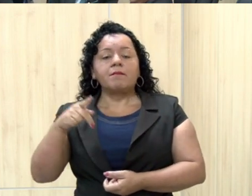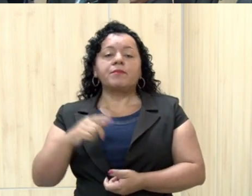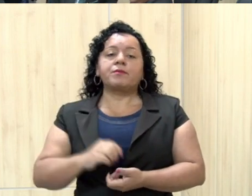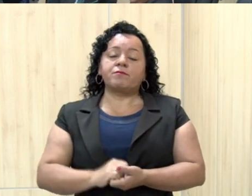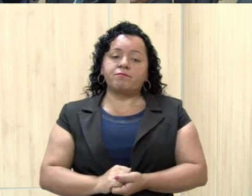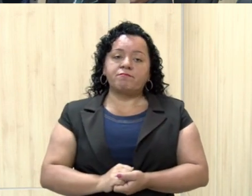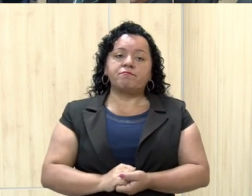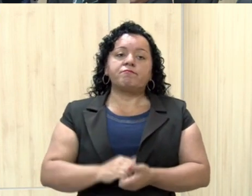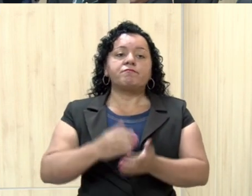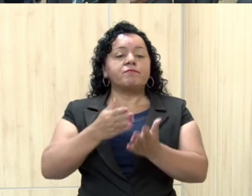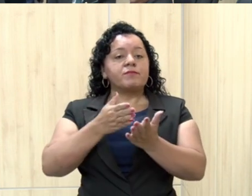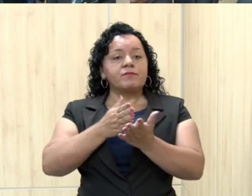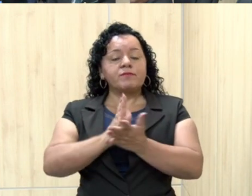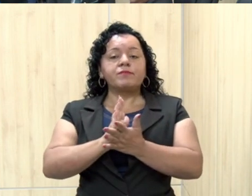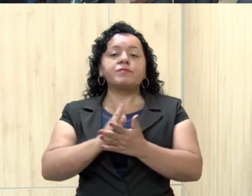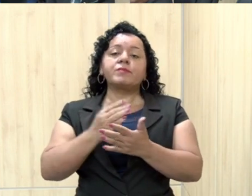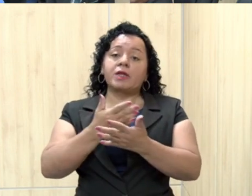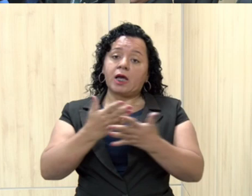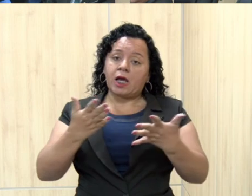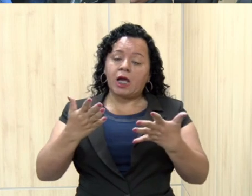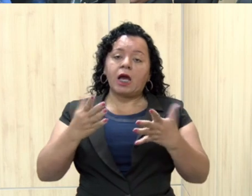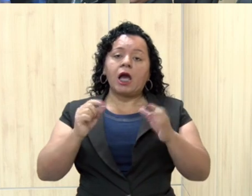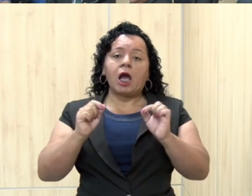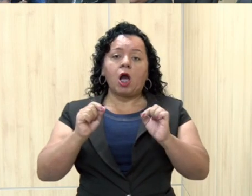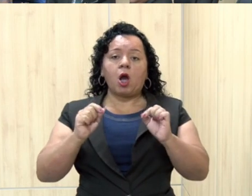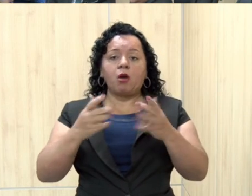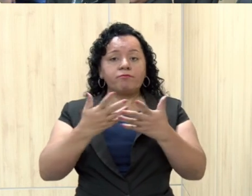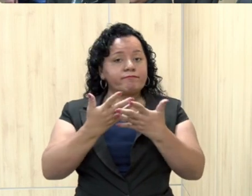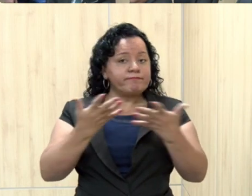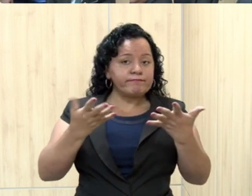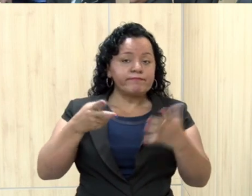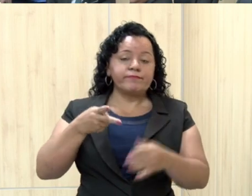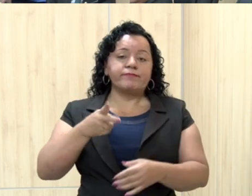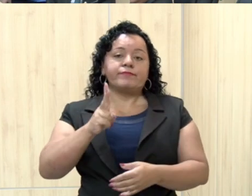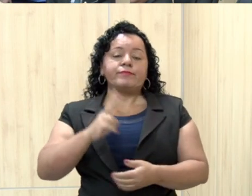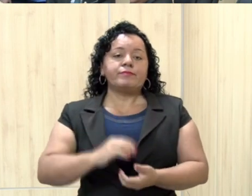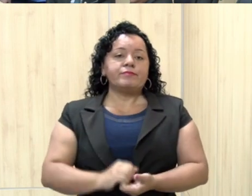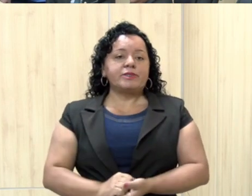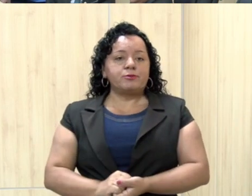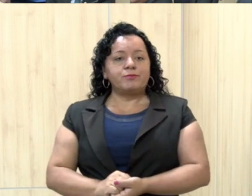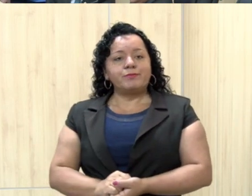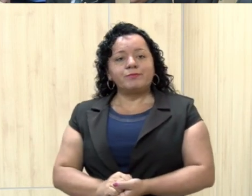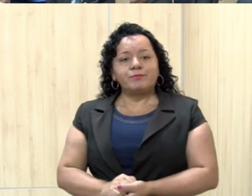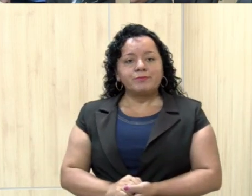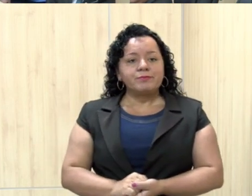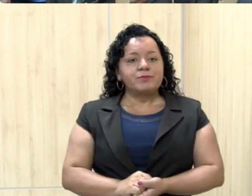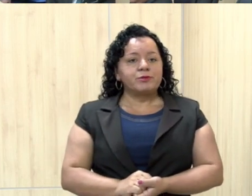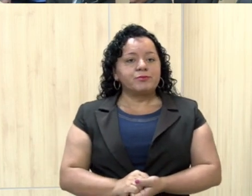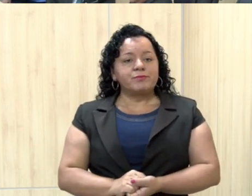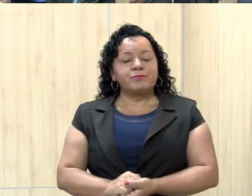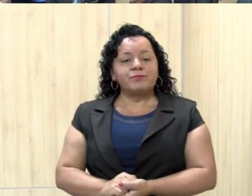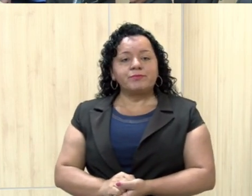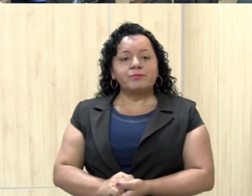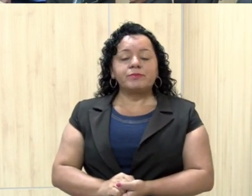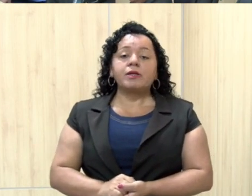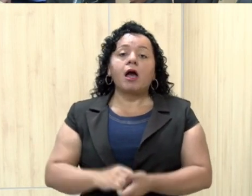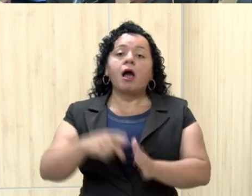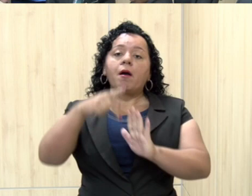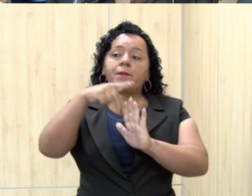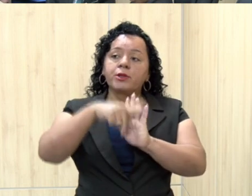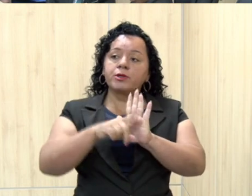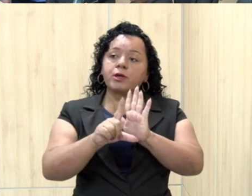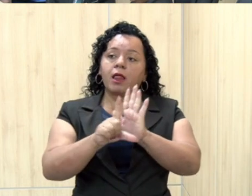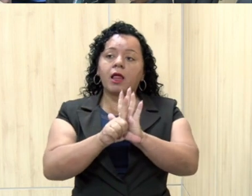aprovado o parecer por unanimidade Segue o expediente projeto de lei número